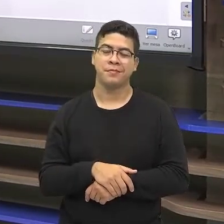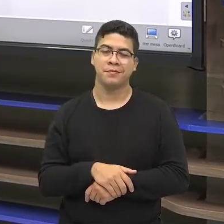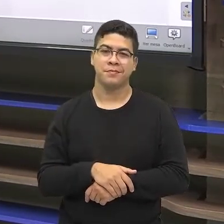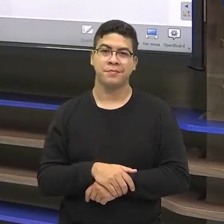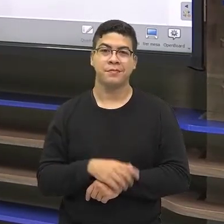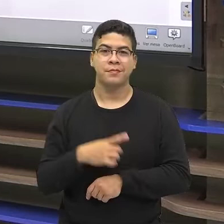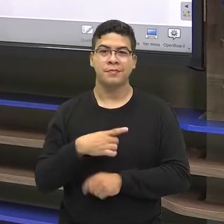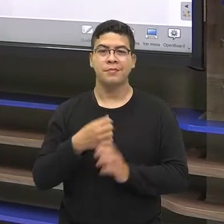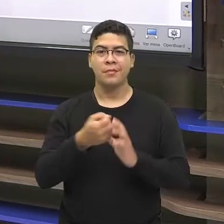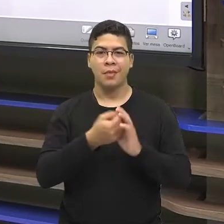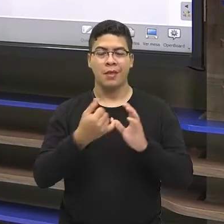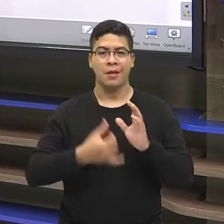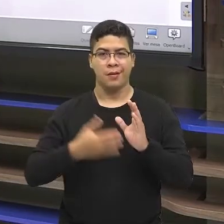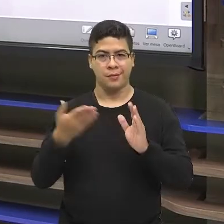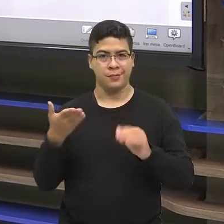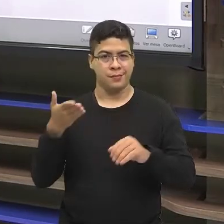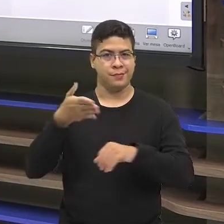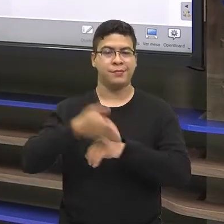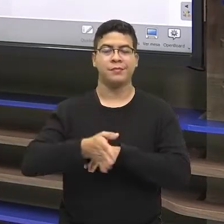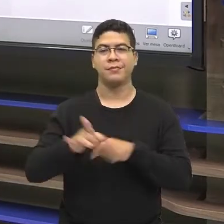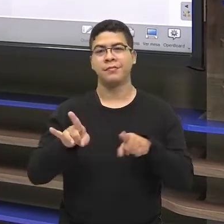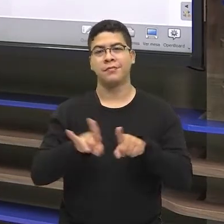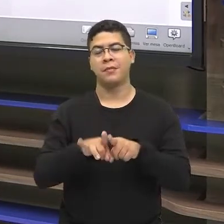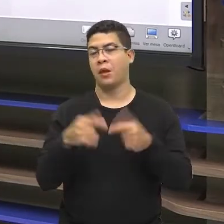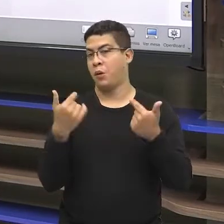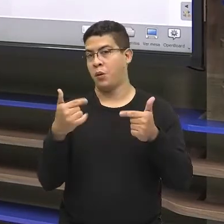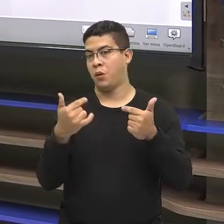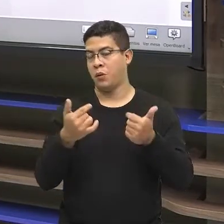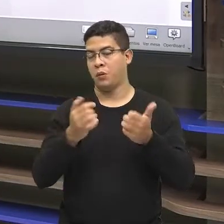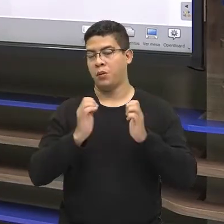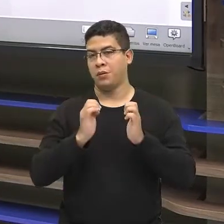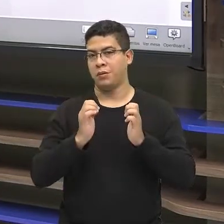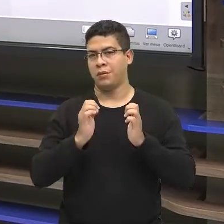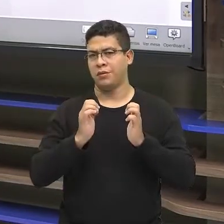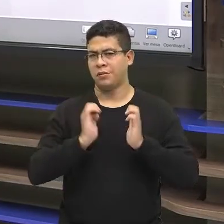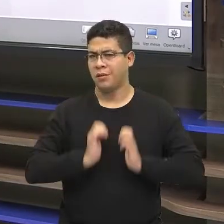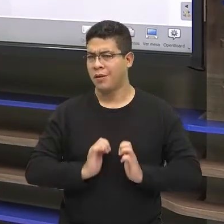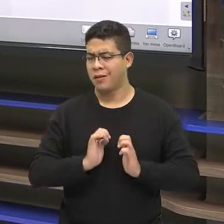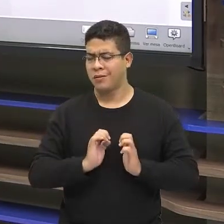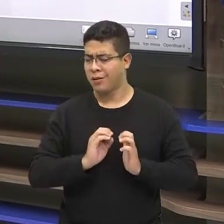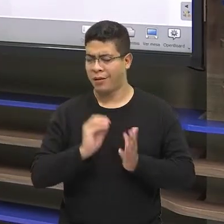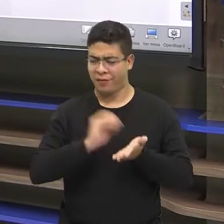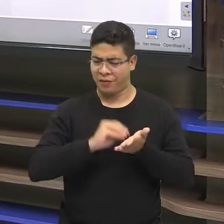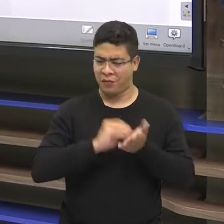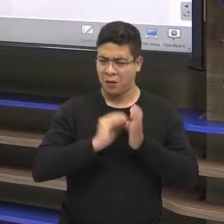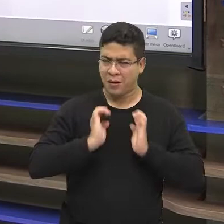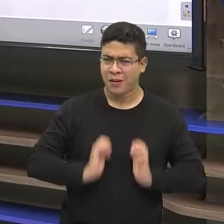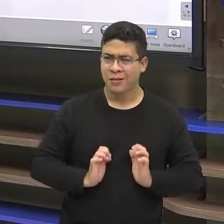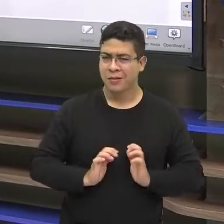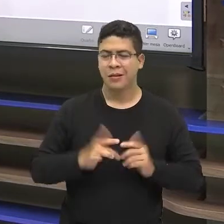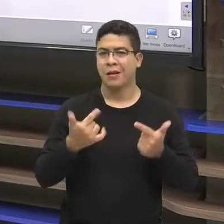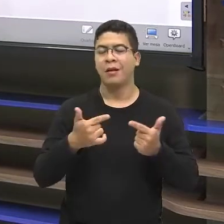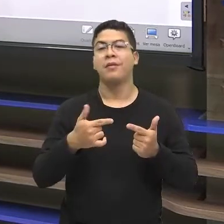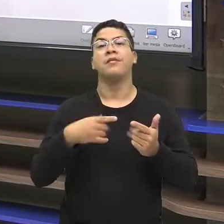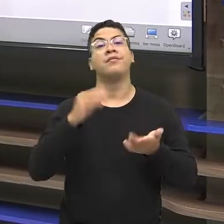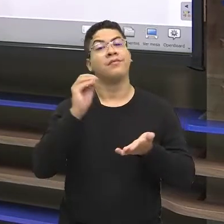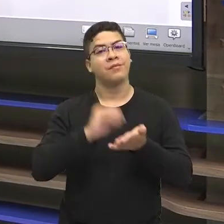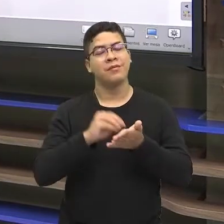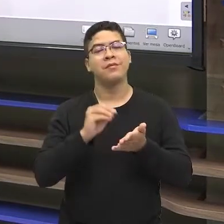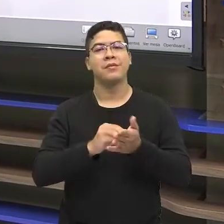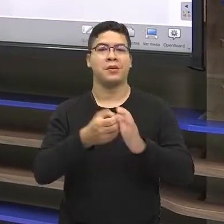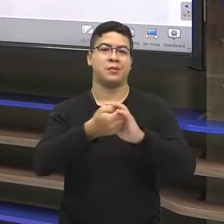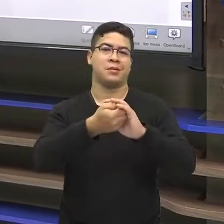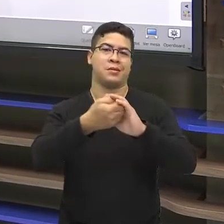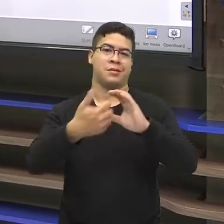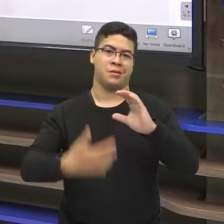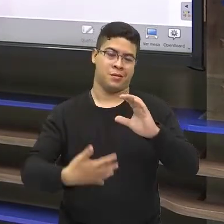essa característica, né, do herói sem caráter, mas não é que ele falta caráter a ele, é falta característica, ele não tem